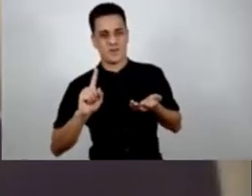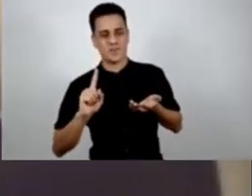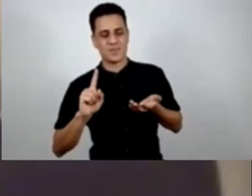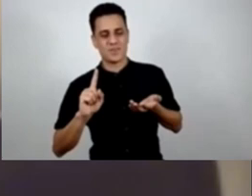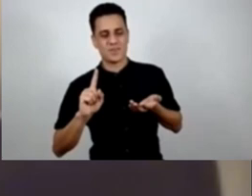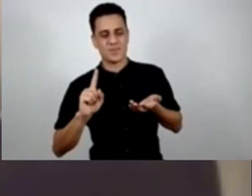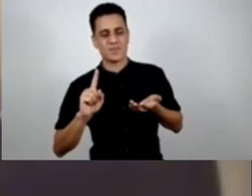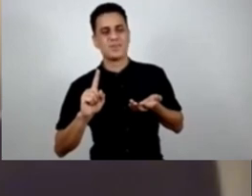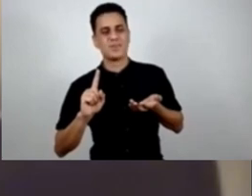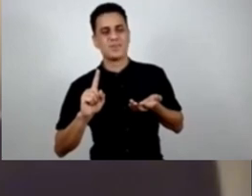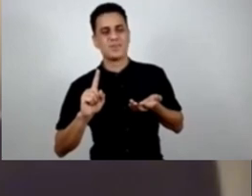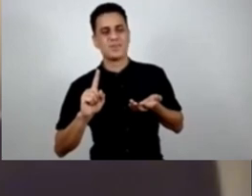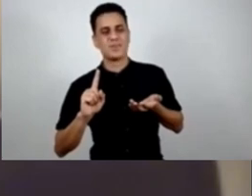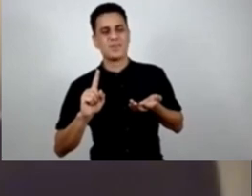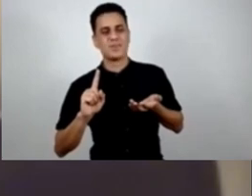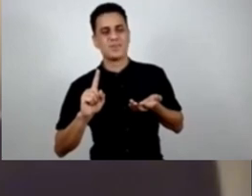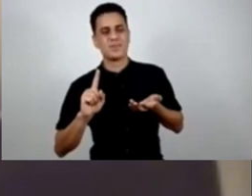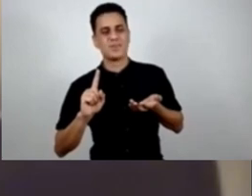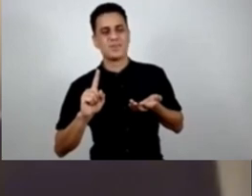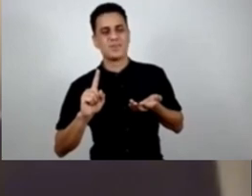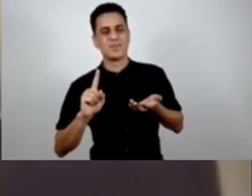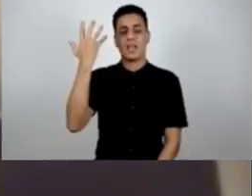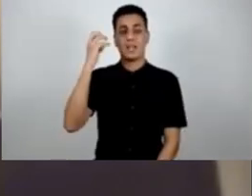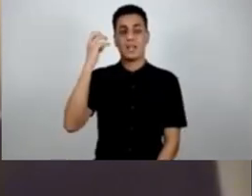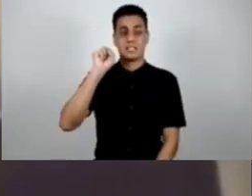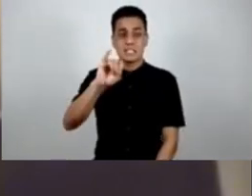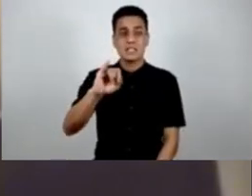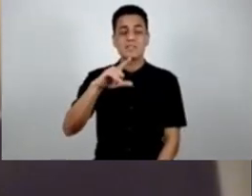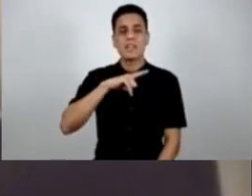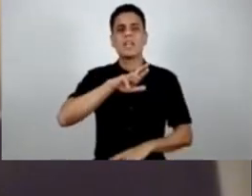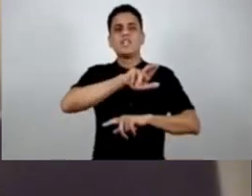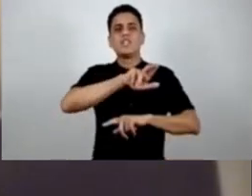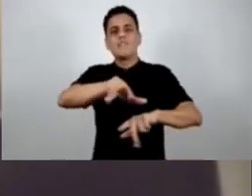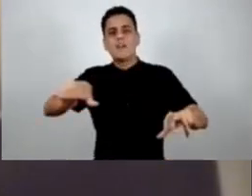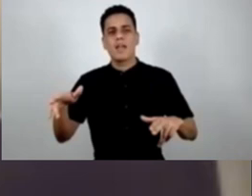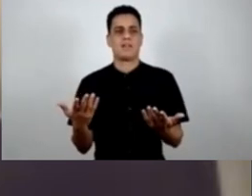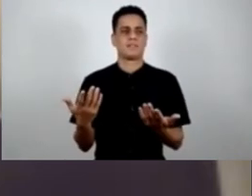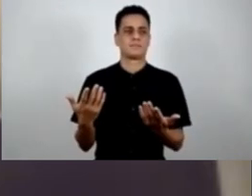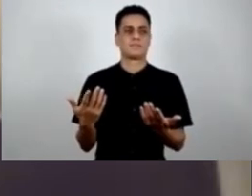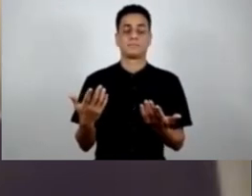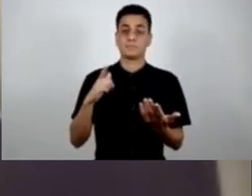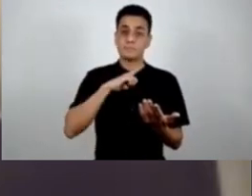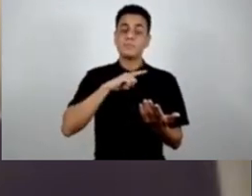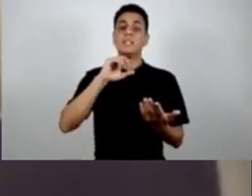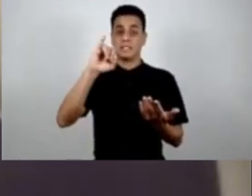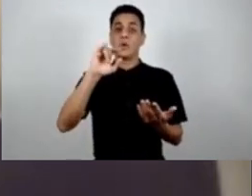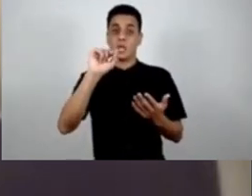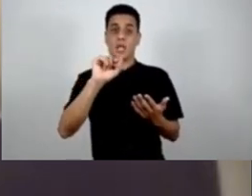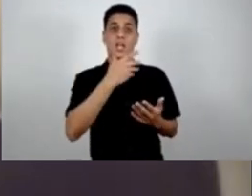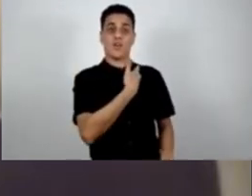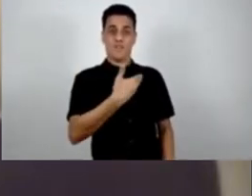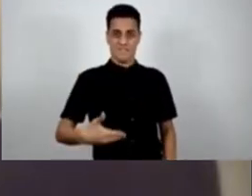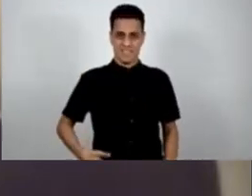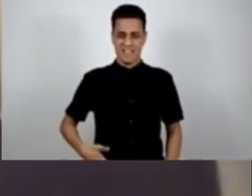acontece quando você tem diferenças, quando você tem, quando um tem discordâncias entre a imagem que o